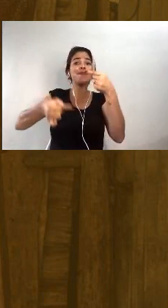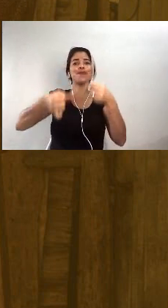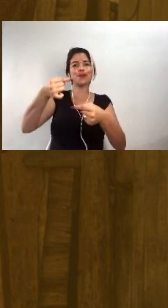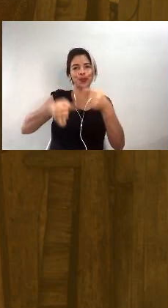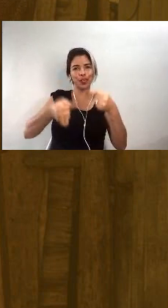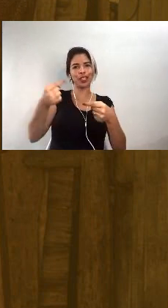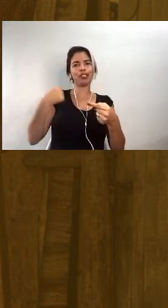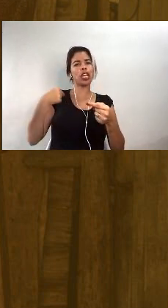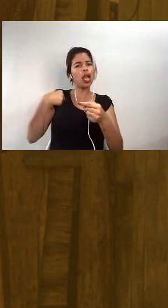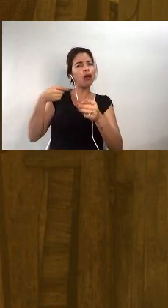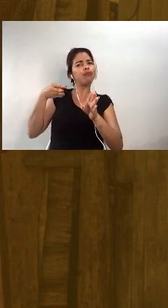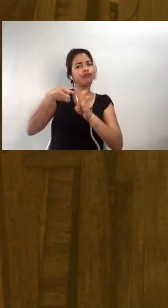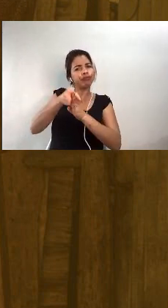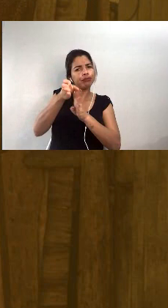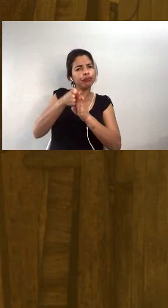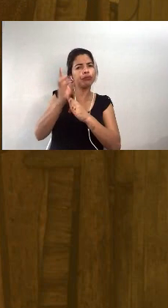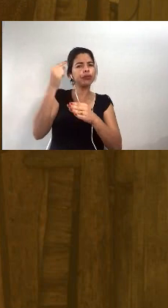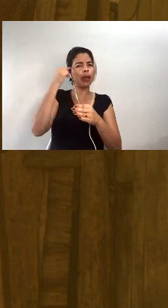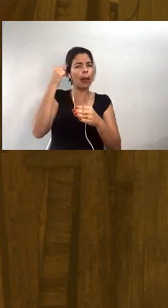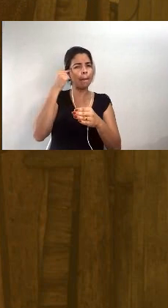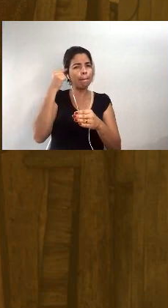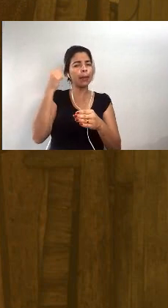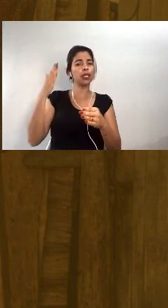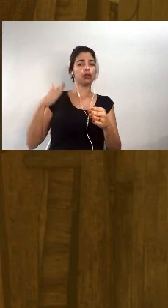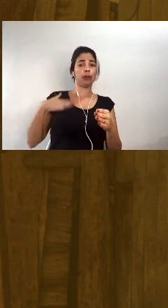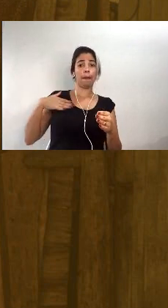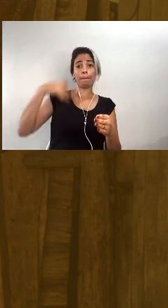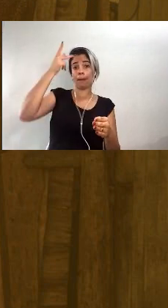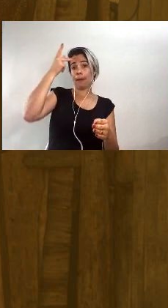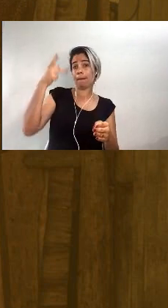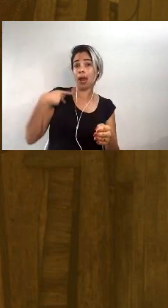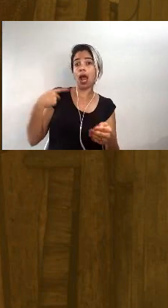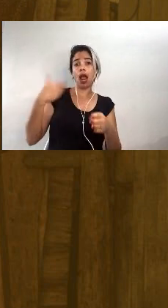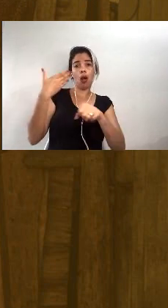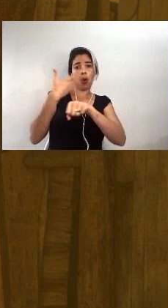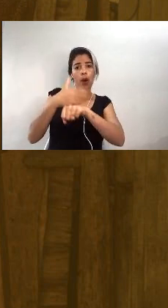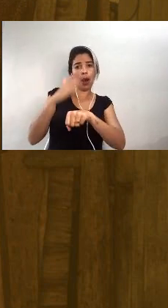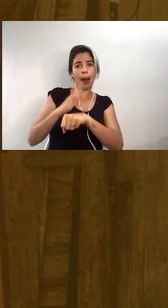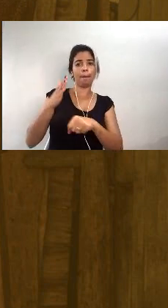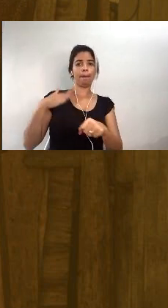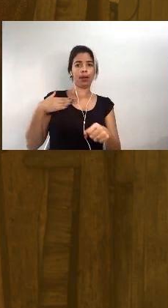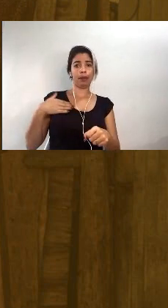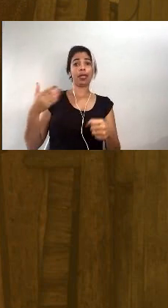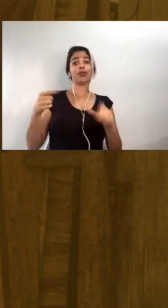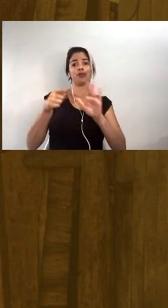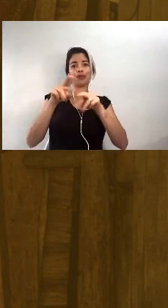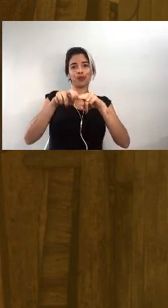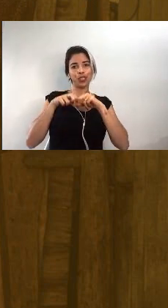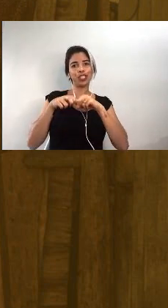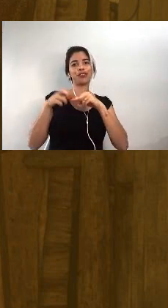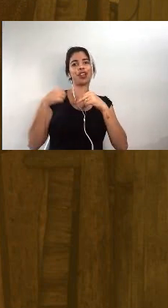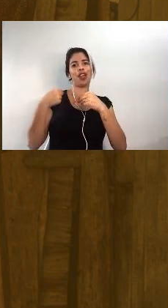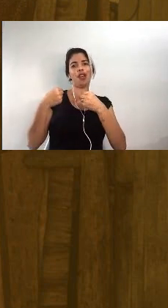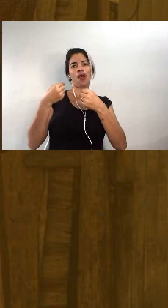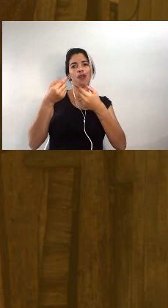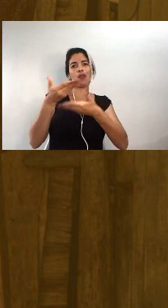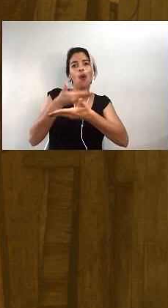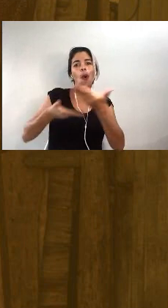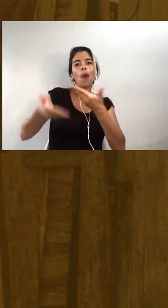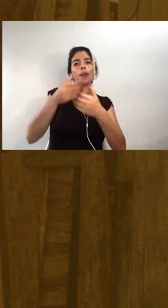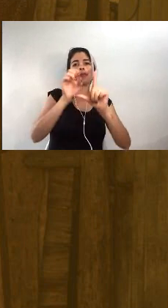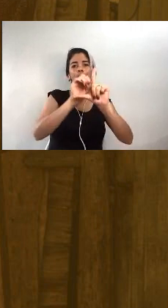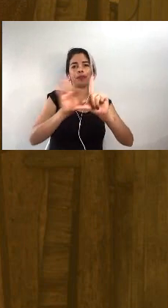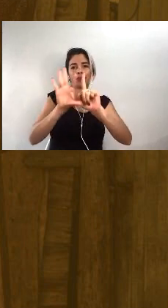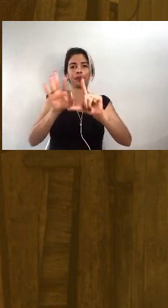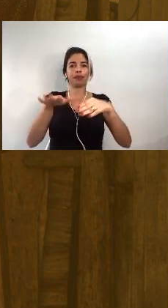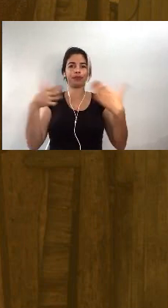tenho orientado, né, meu pensamento, minha prática, minhas reflexões, e é isso que eu quero compartilhar com vocês. Então, embora eu esteja euzinha aqui,